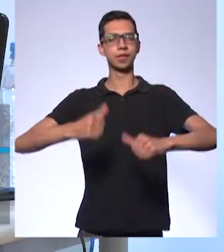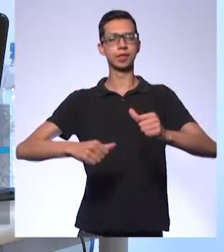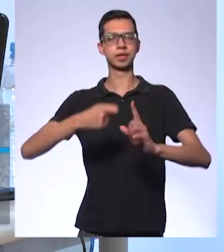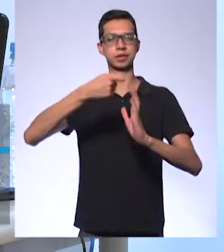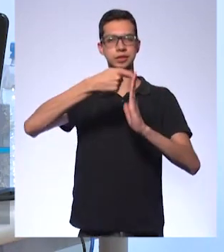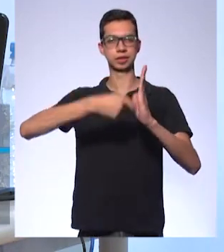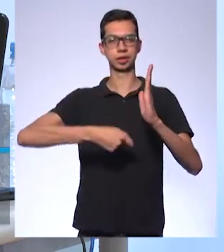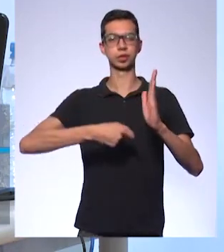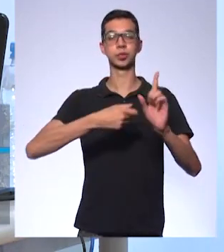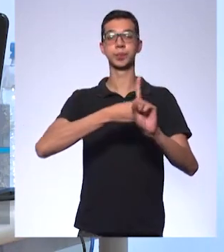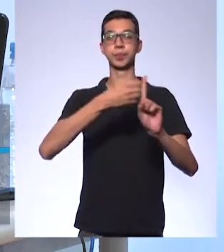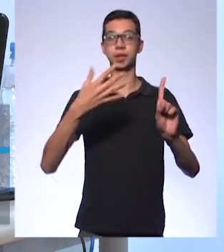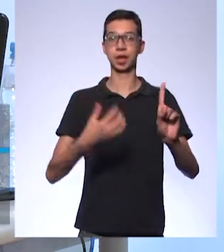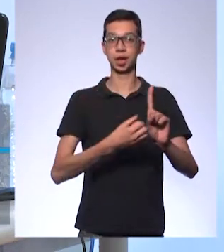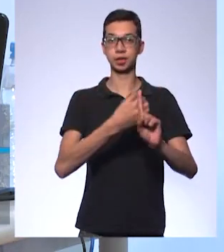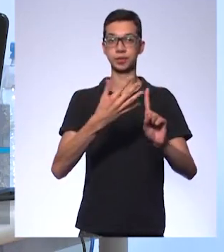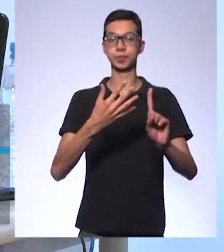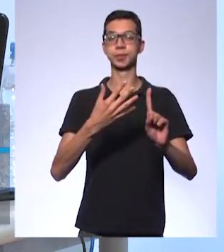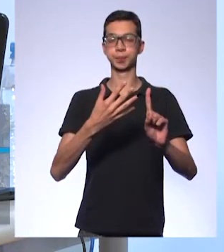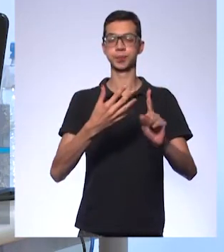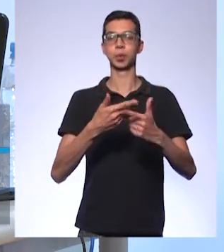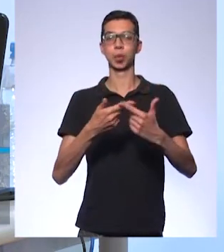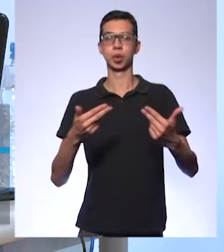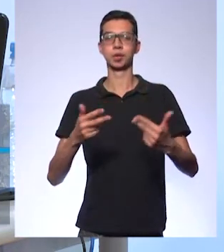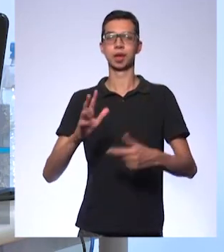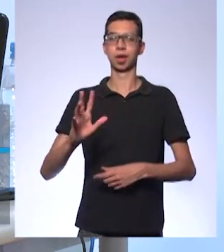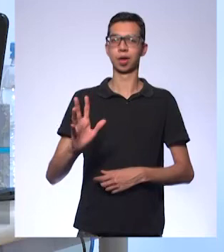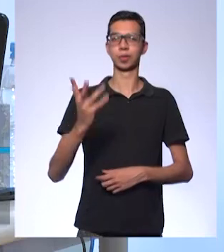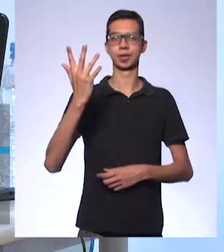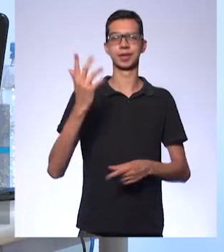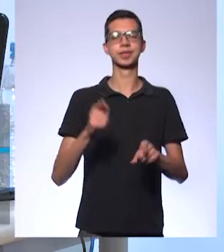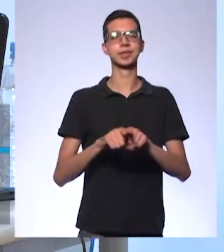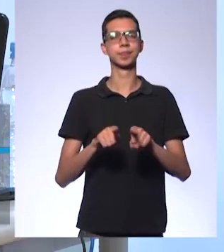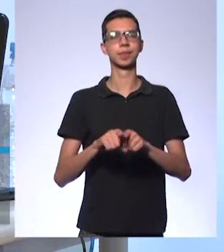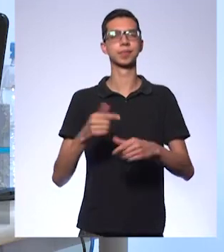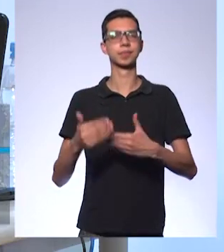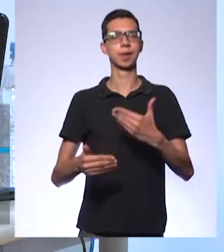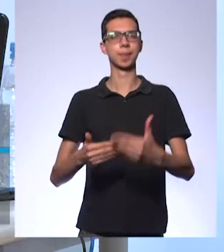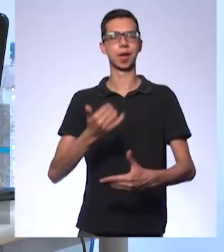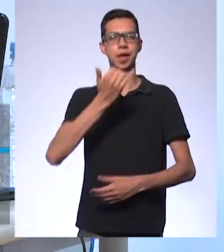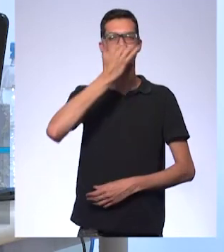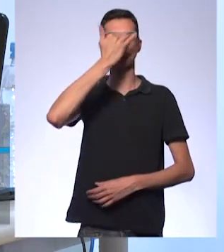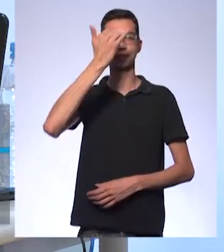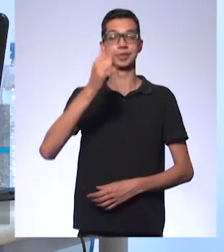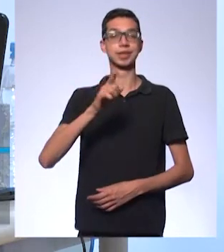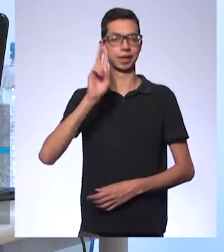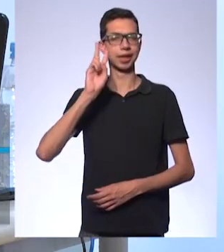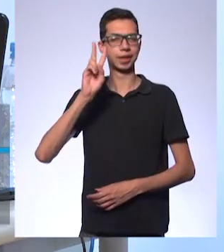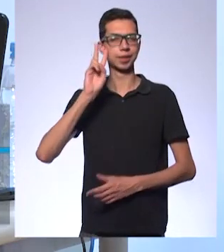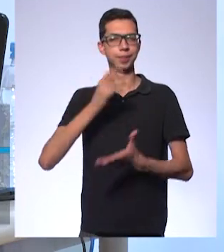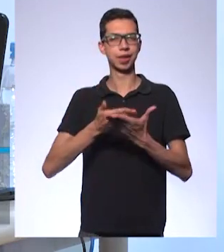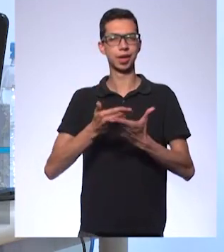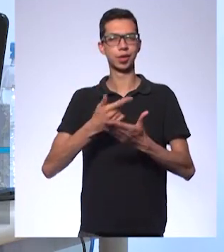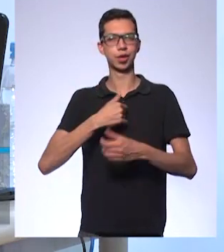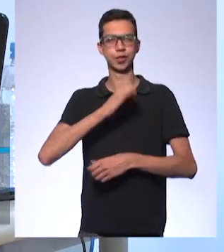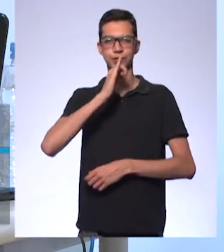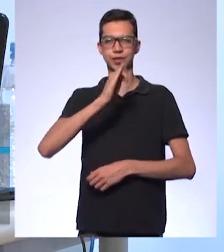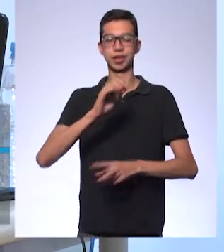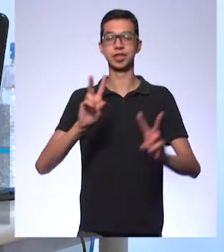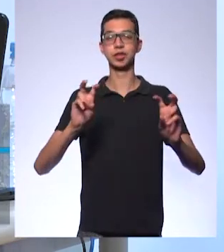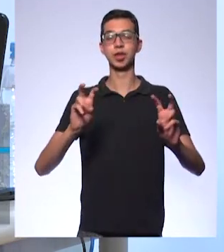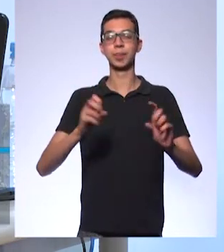relações de causa e consequência. Lembra que eu vim trazendo aí naquelas aulas sobre a argumentação que o meu